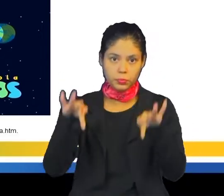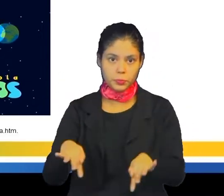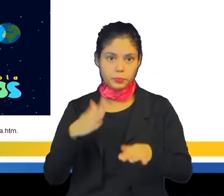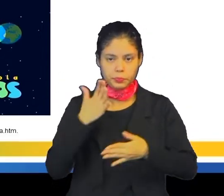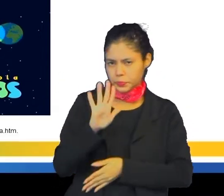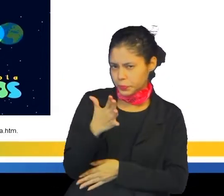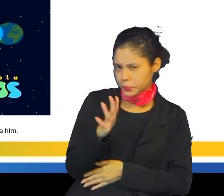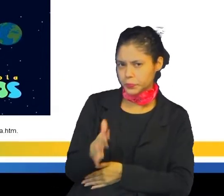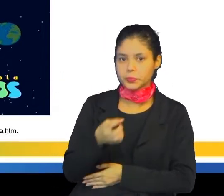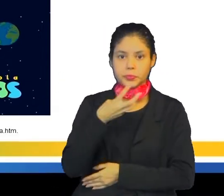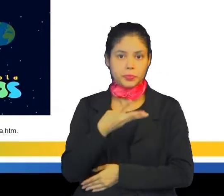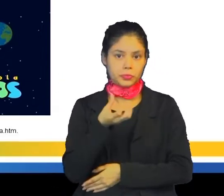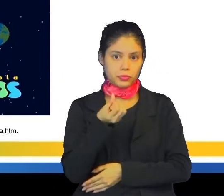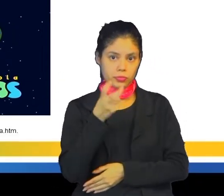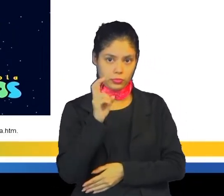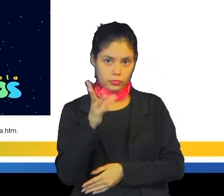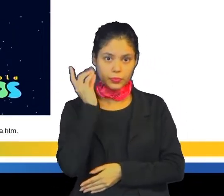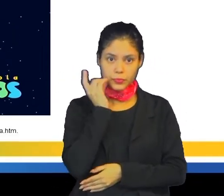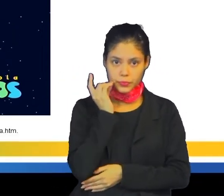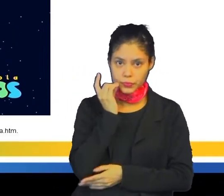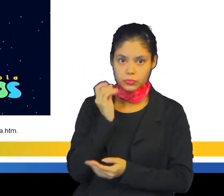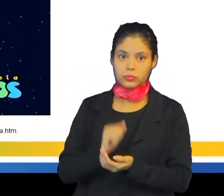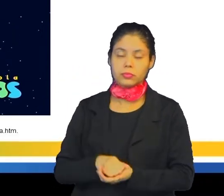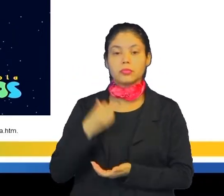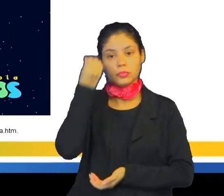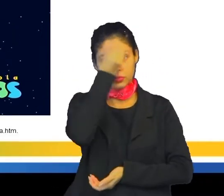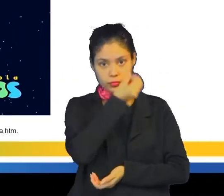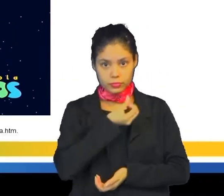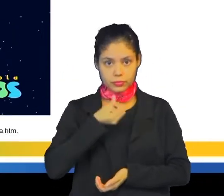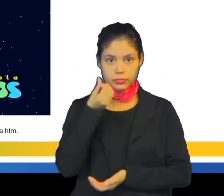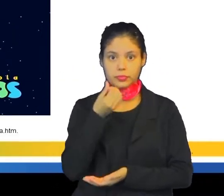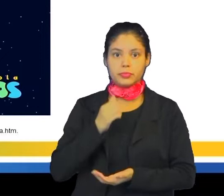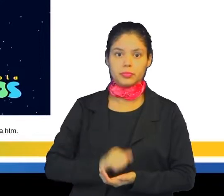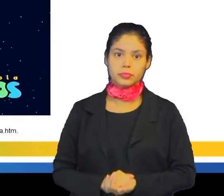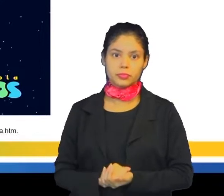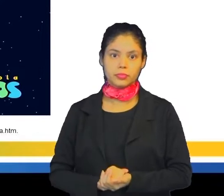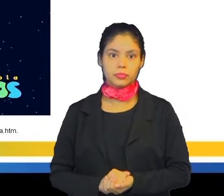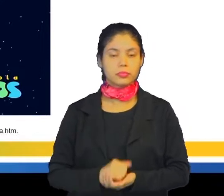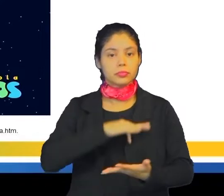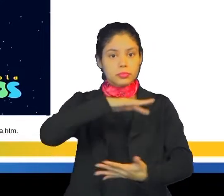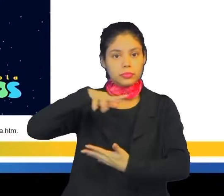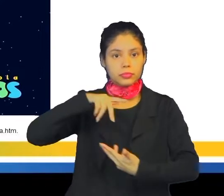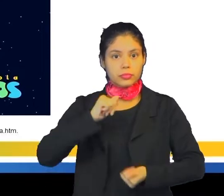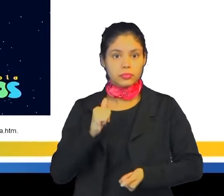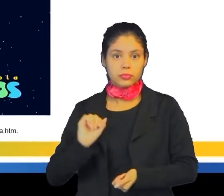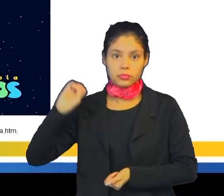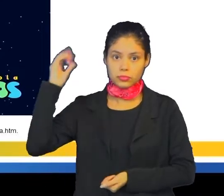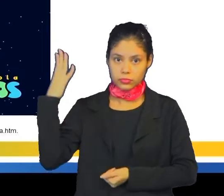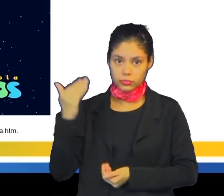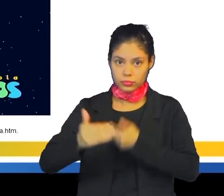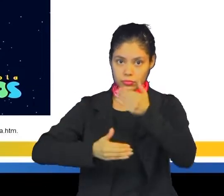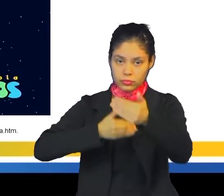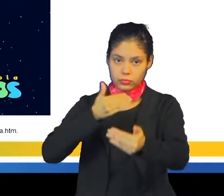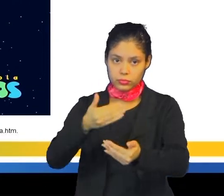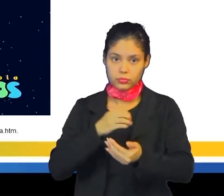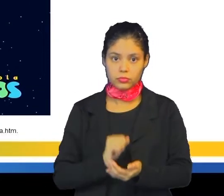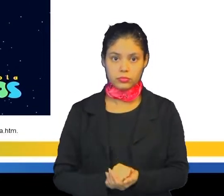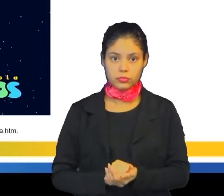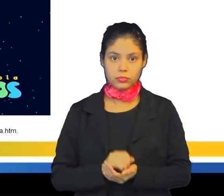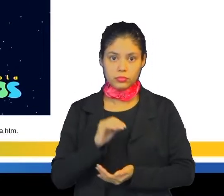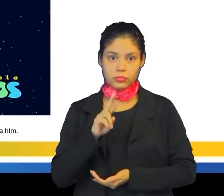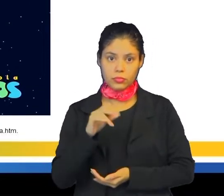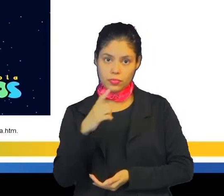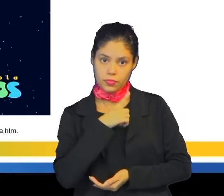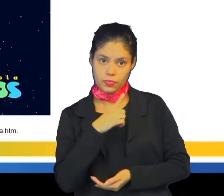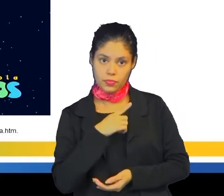finalizado em aproximadamente 365 dias e 6 horas a terra percorre um caminho ou órbita